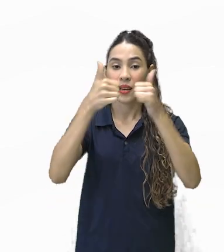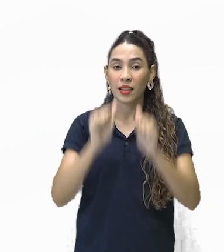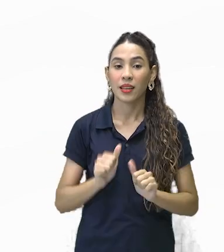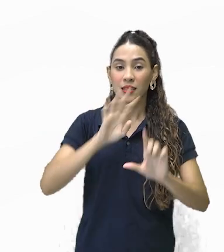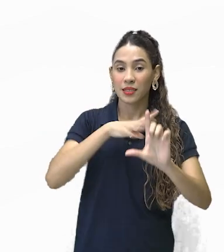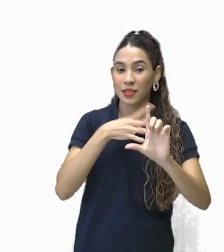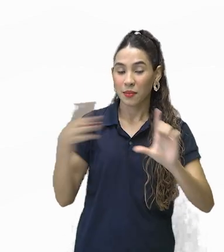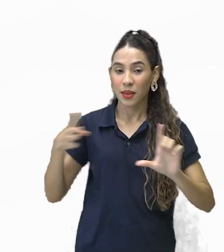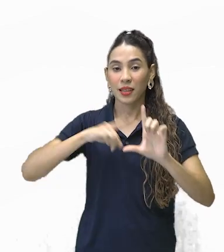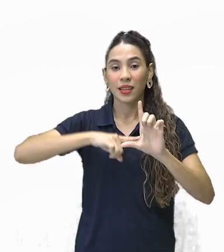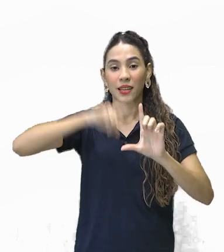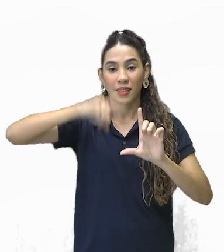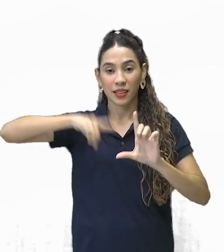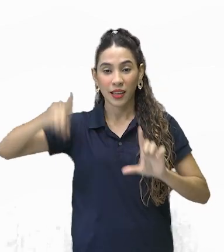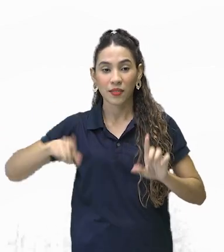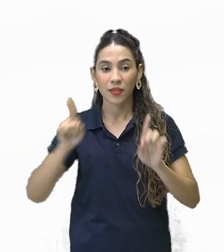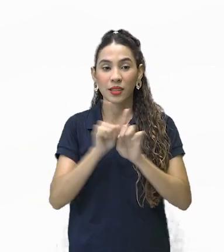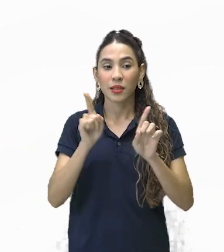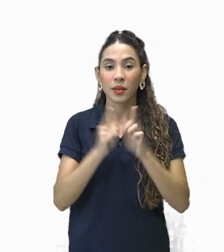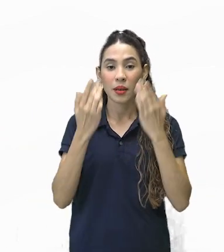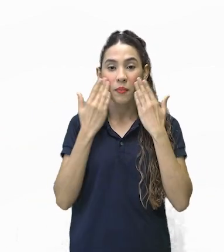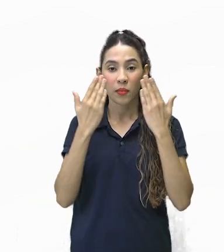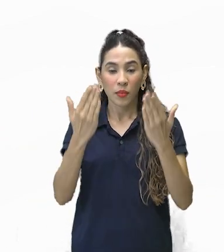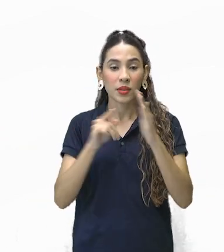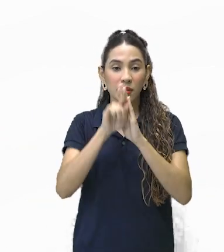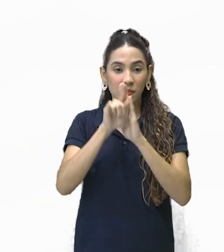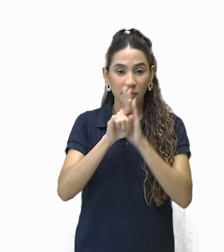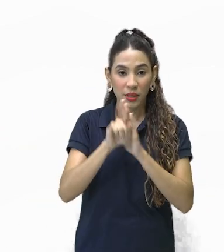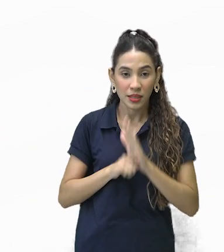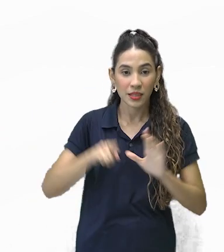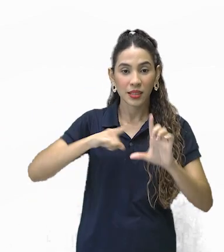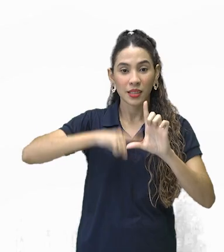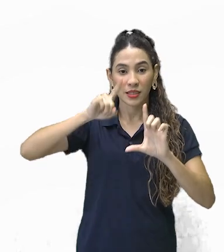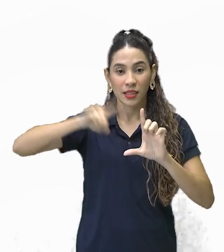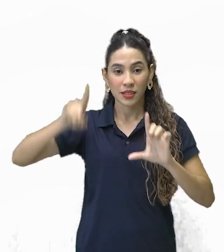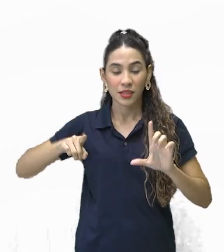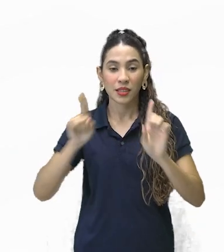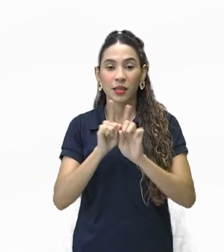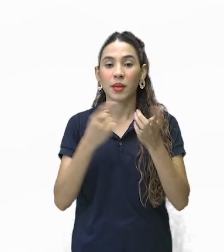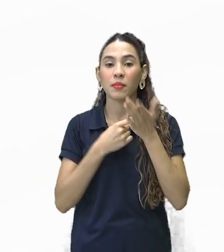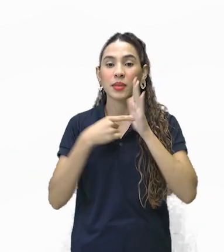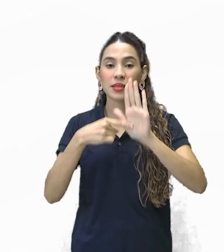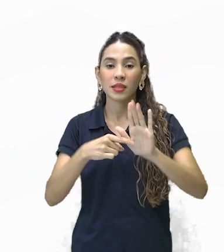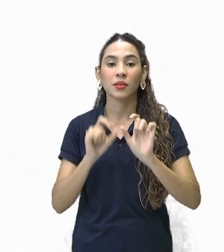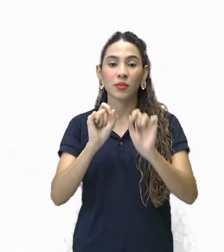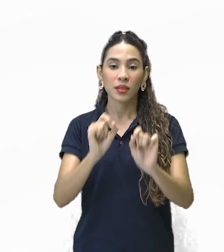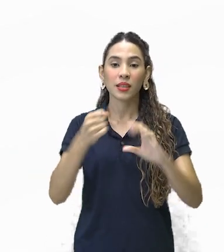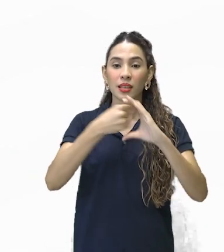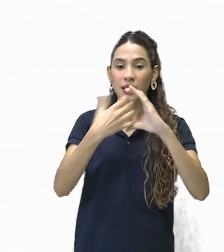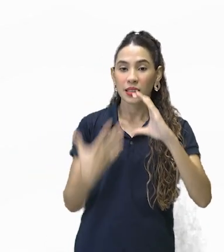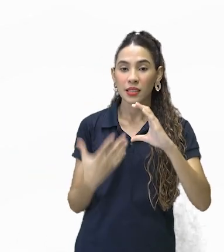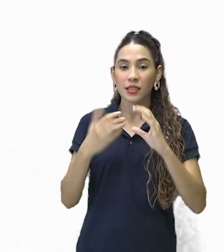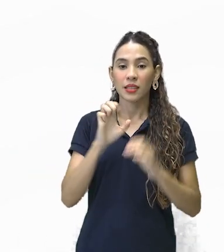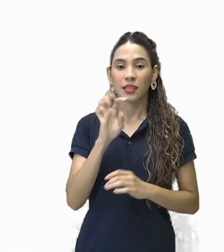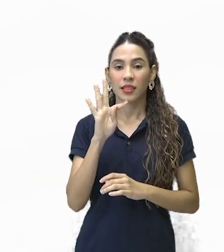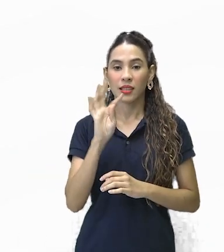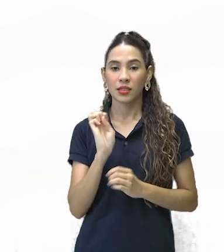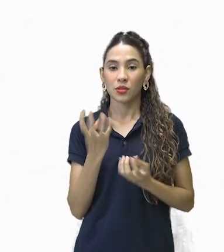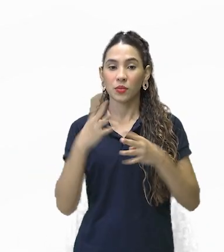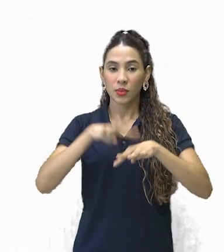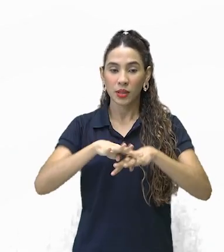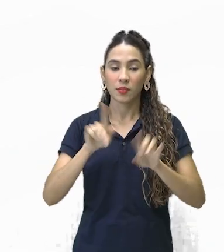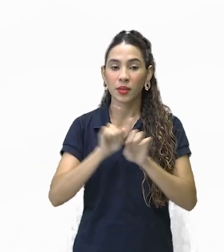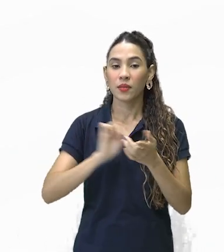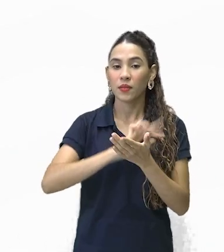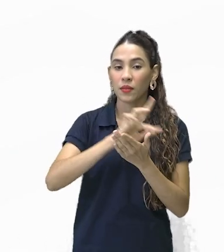análise de tabelas, gráficos e amostras de pesquisas e estatísticas, abordando aspectos etnomatemáticos